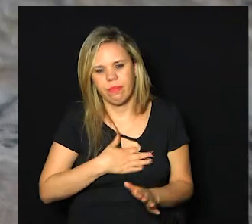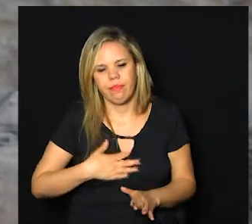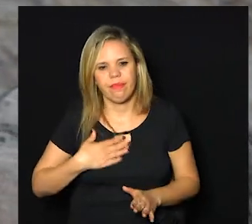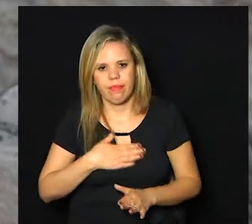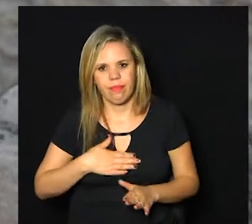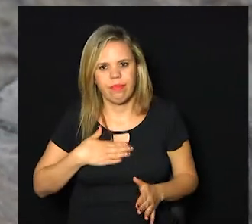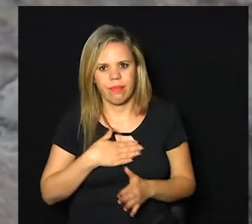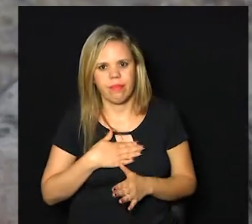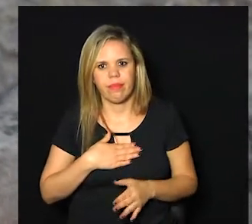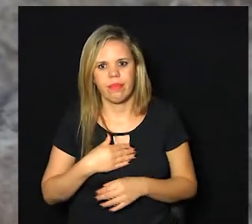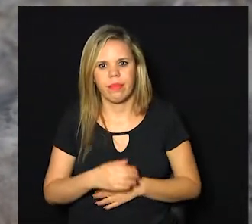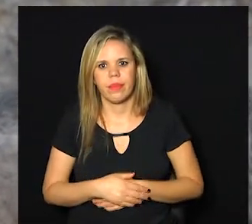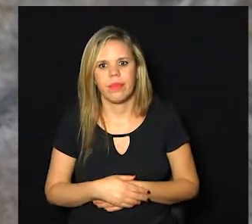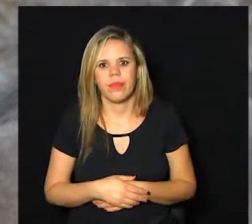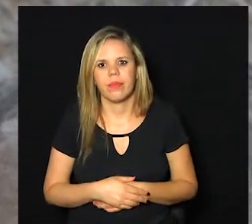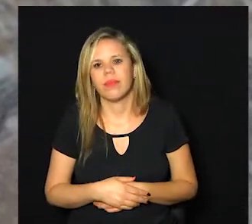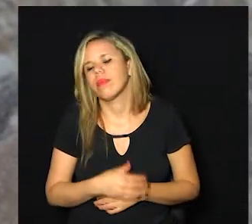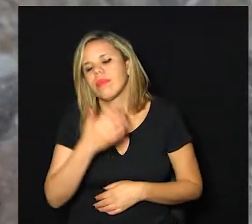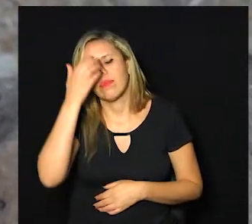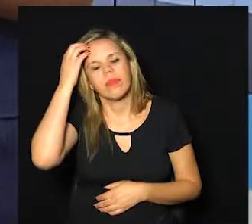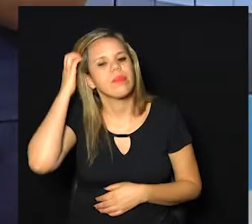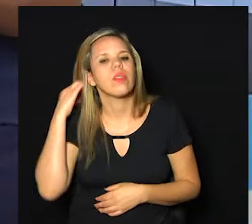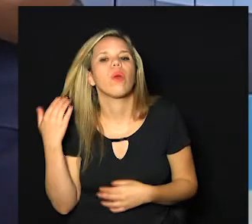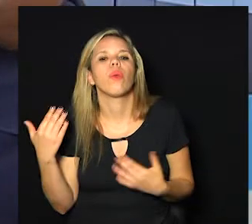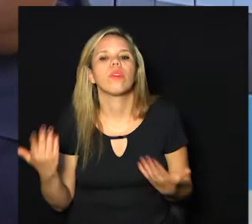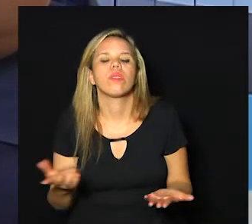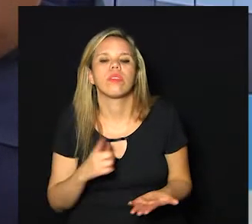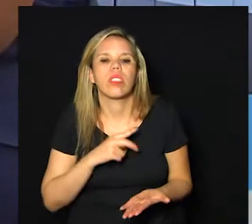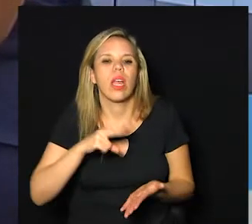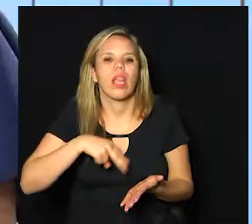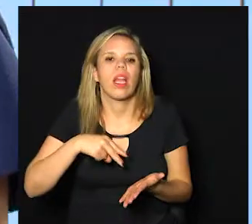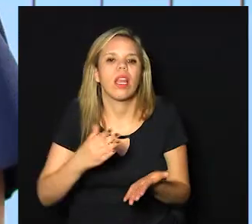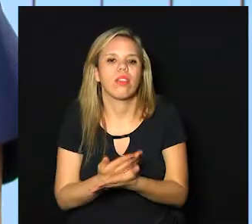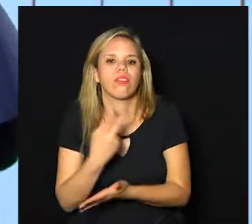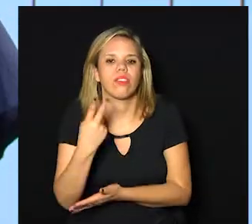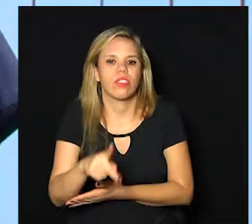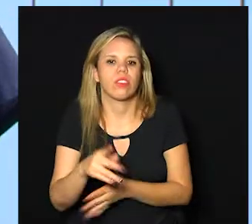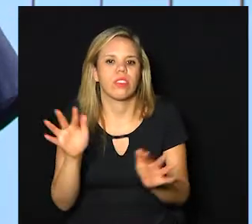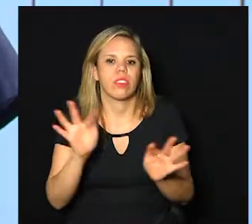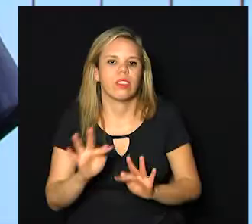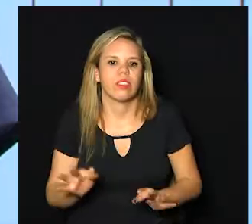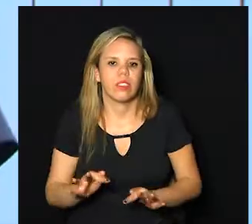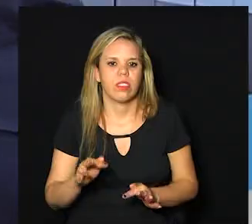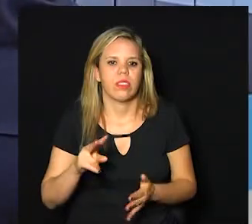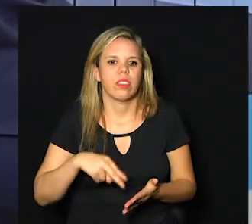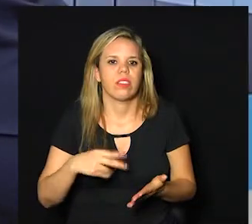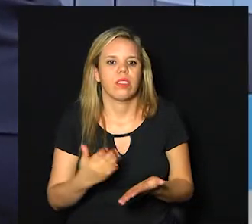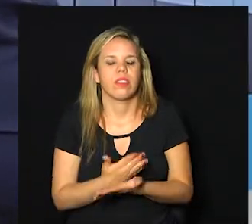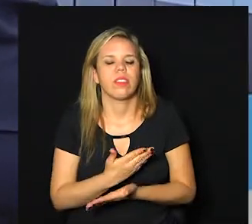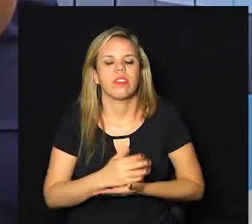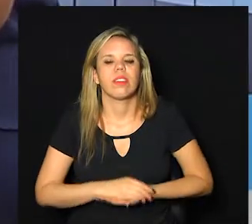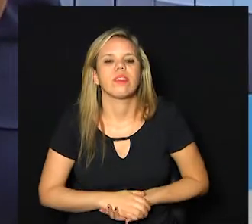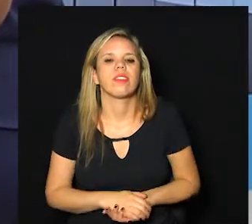bem-estar. Se cuidar. Ô, Estela, quando é que a gente vai poder ter o prazer de ler o seu livro? Ter a felicidade de ler o seu